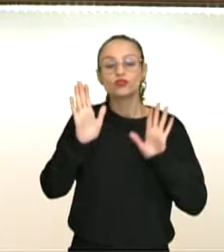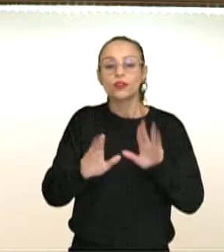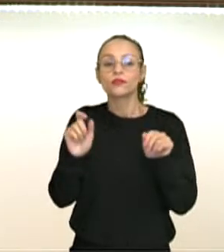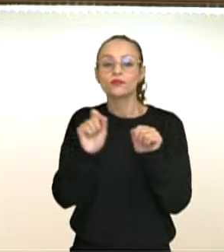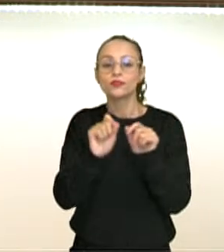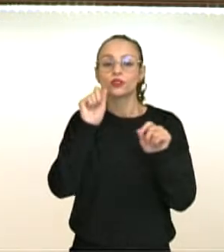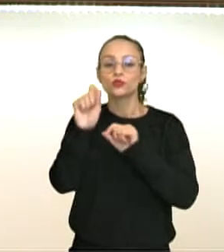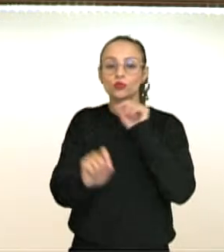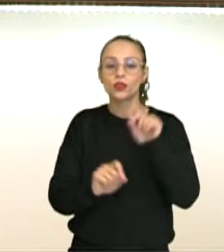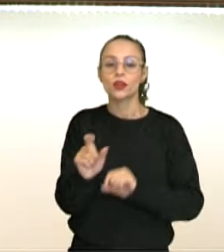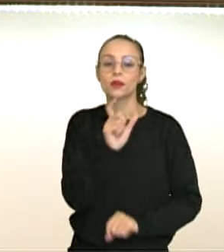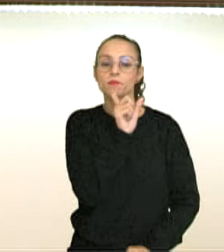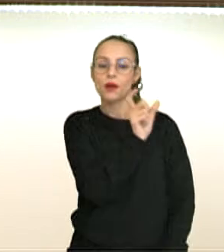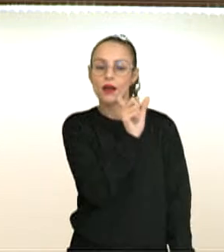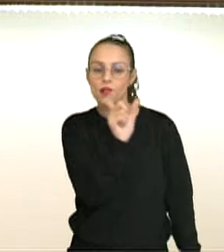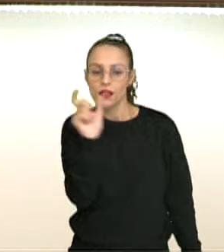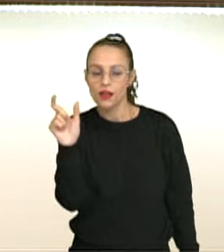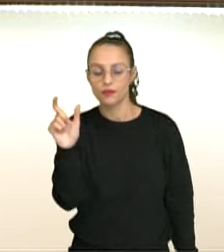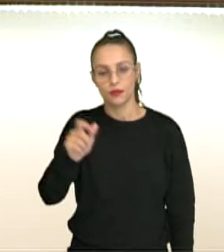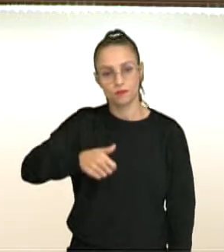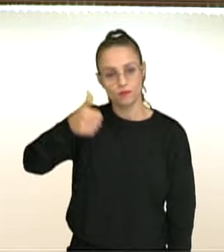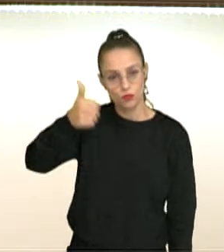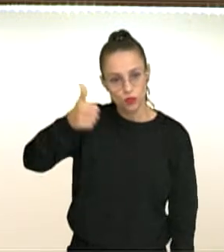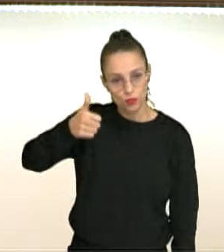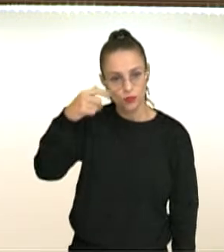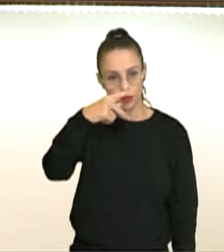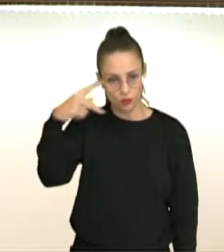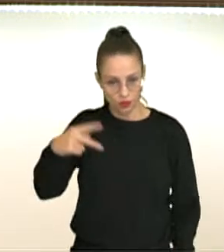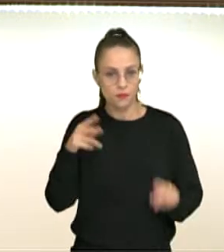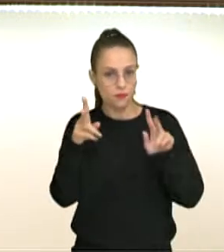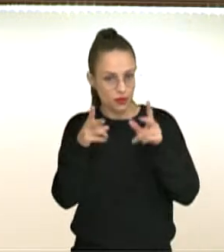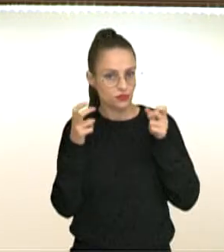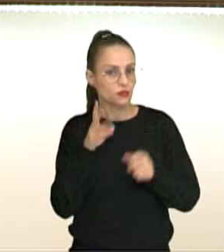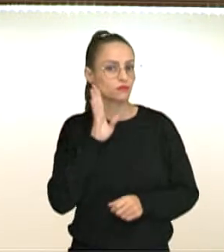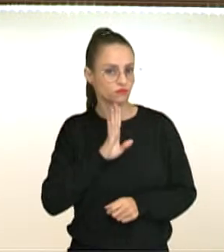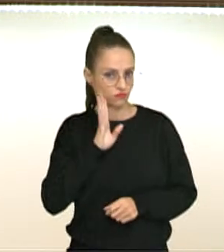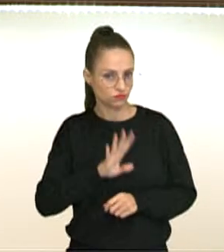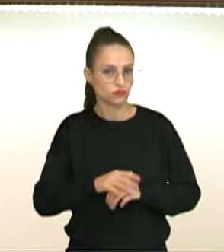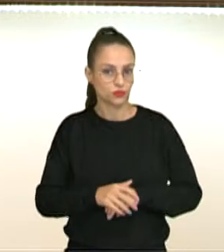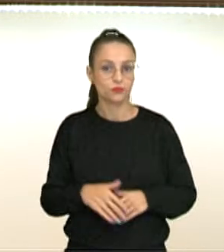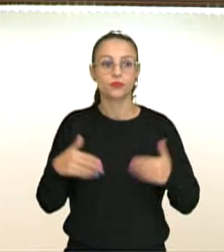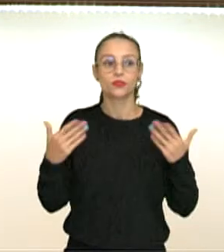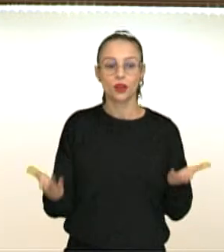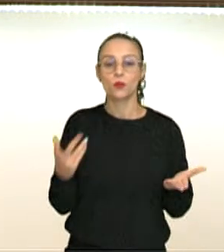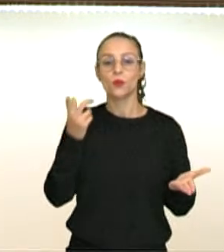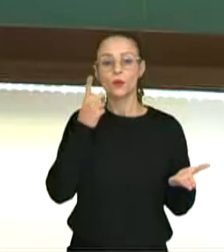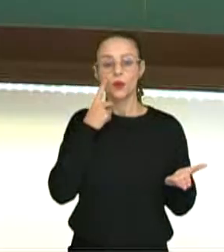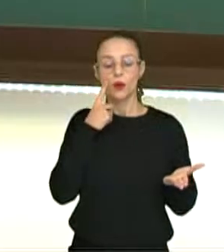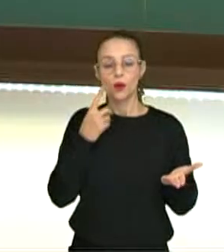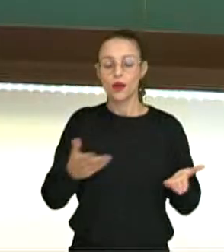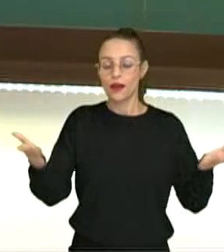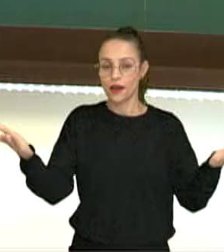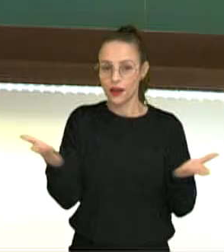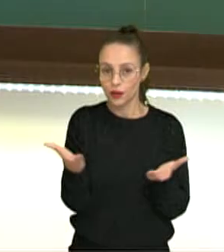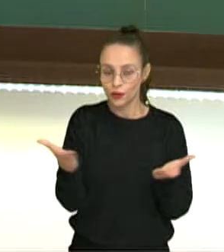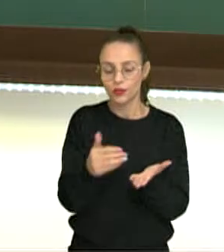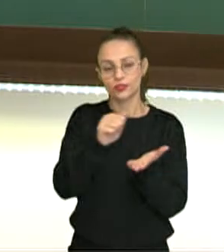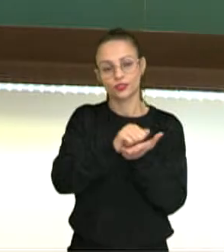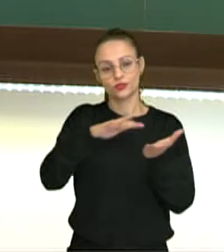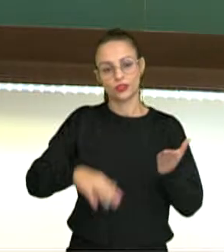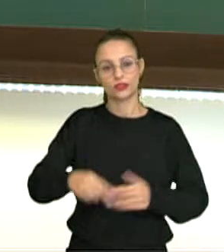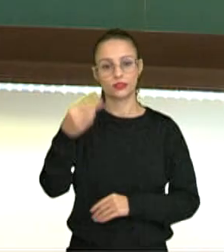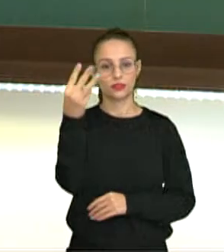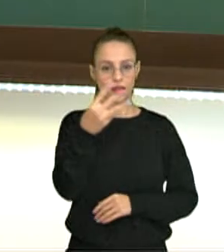quê? Palavras-chave do primeiro parágrafo. Percebe como fica bacana? Então, ó, chegamos à